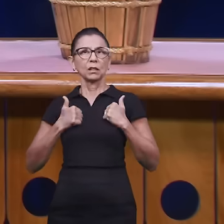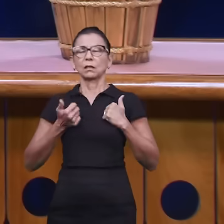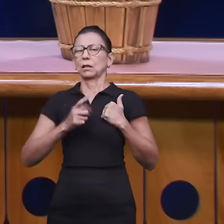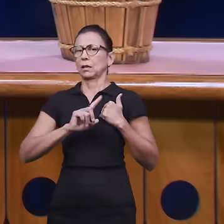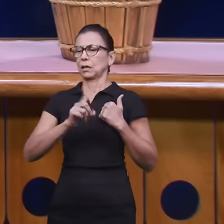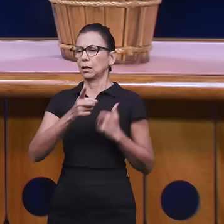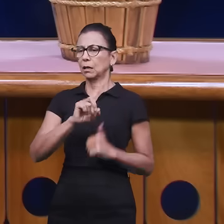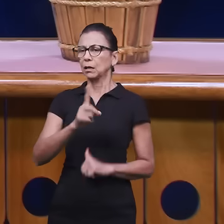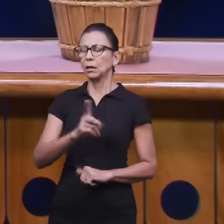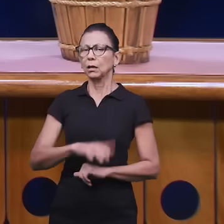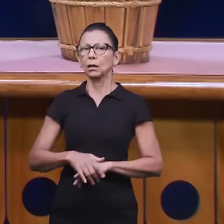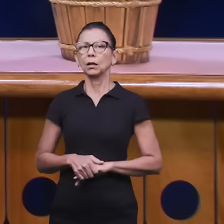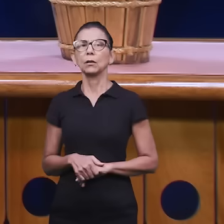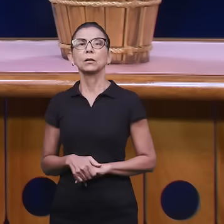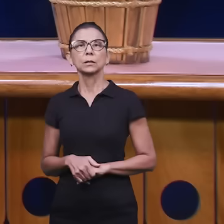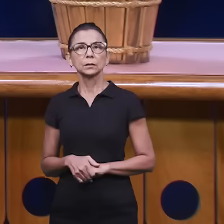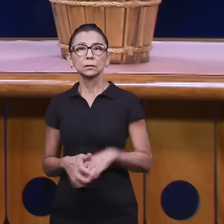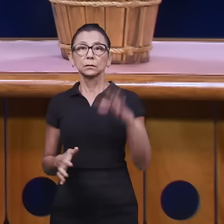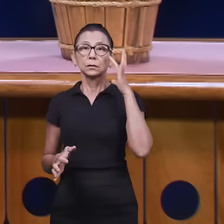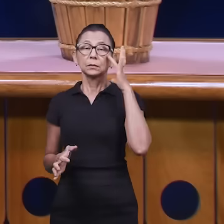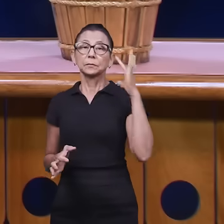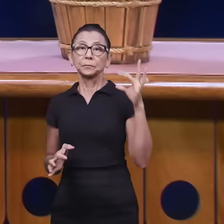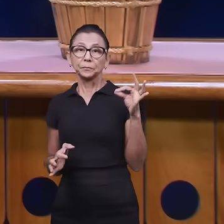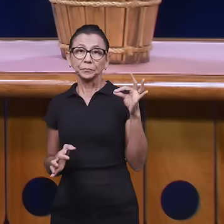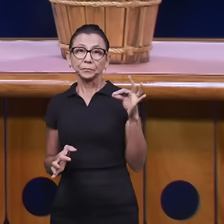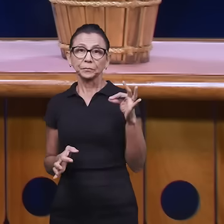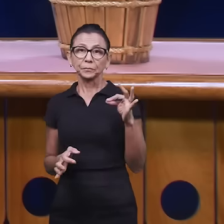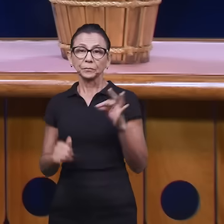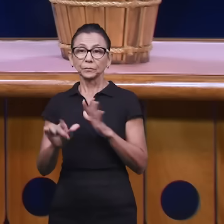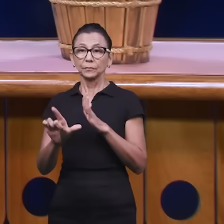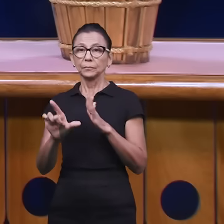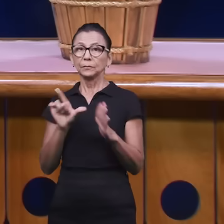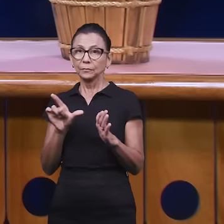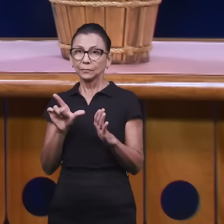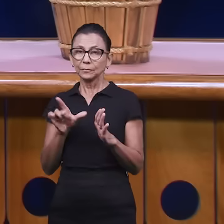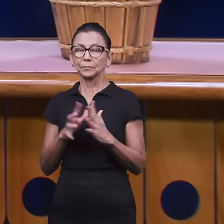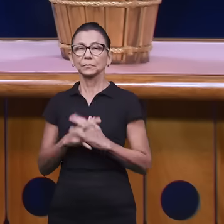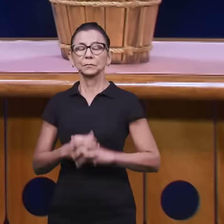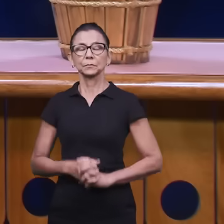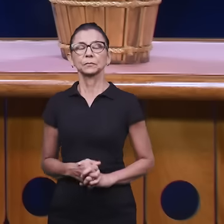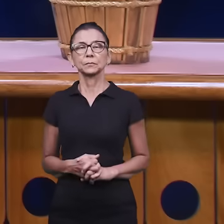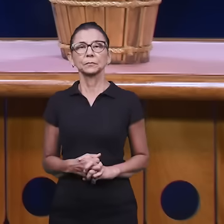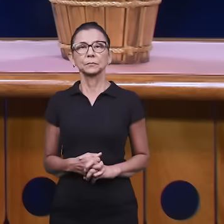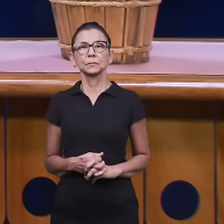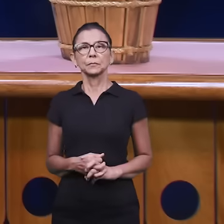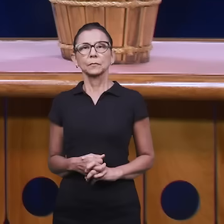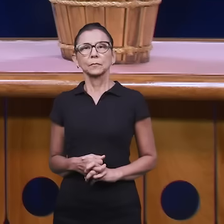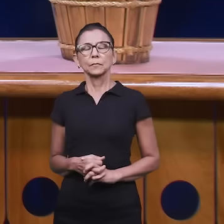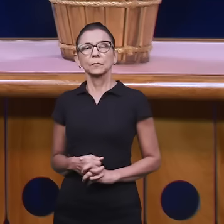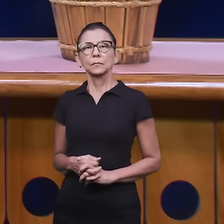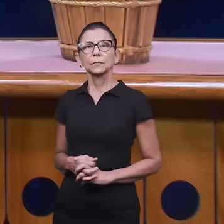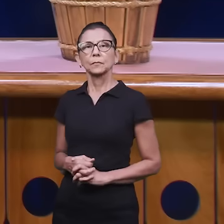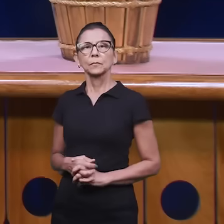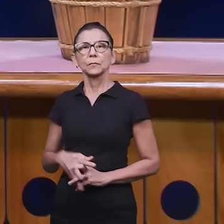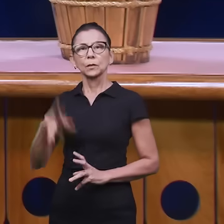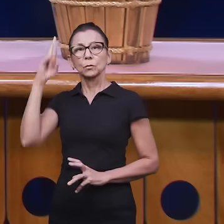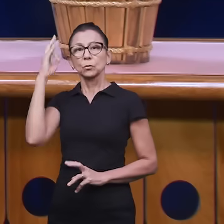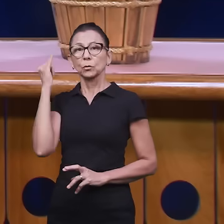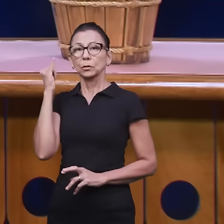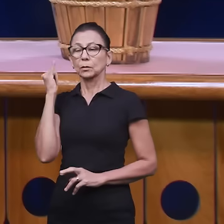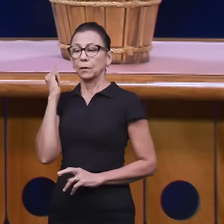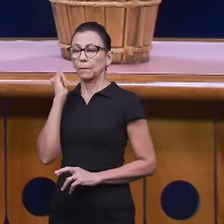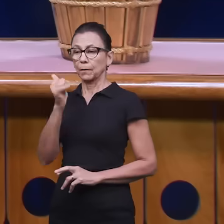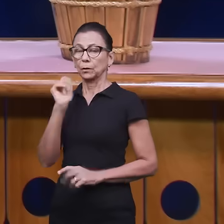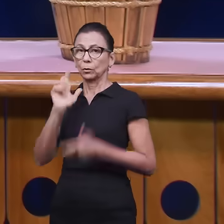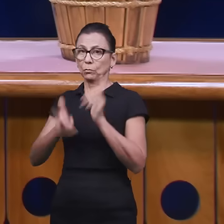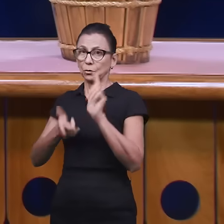adormecido, não está deitado, não é uma posição. Essa é a posição de vigilância. E antes, o Senhor tinha falado ainda